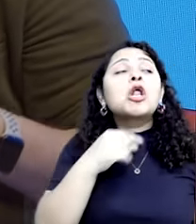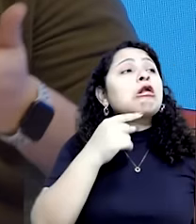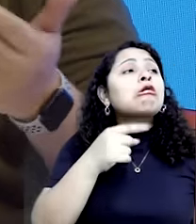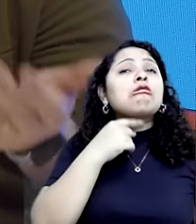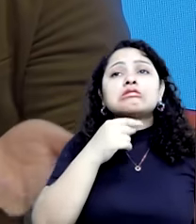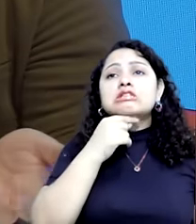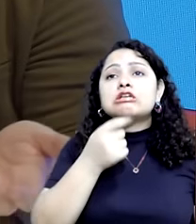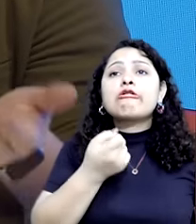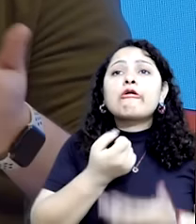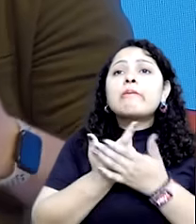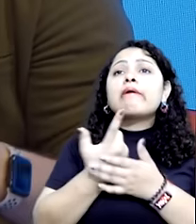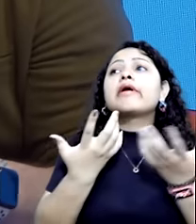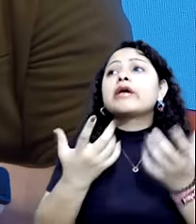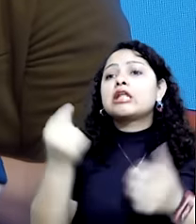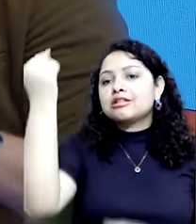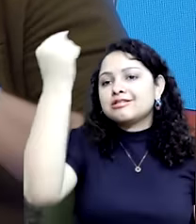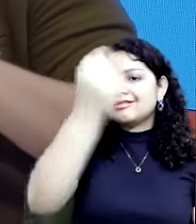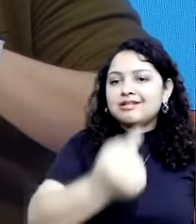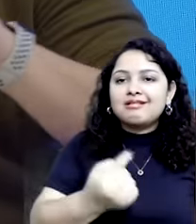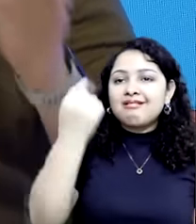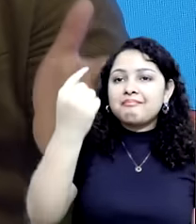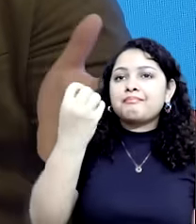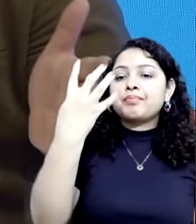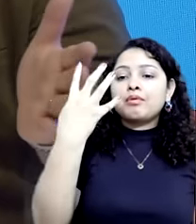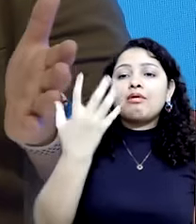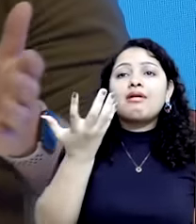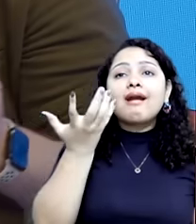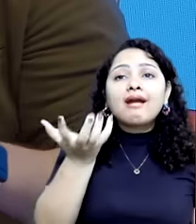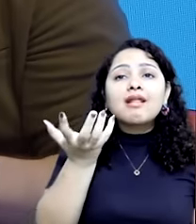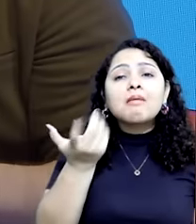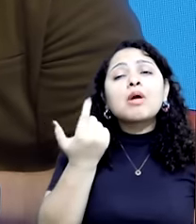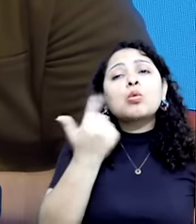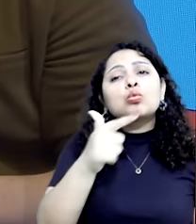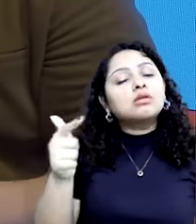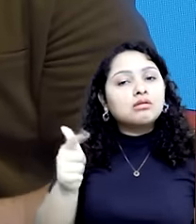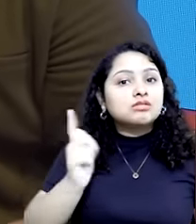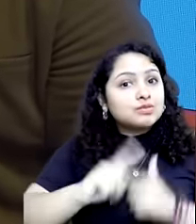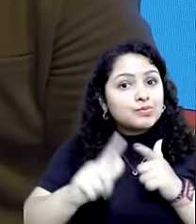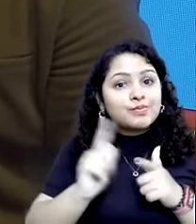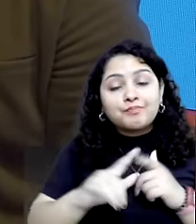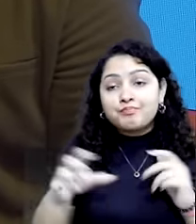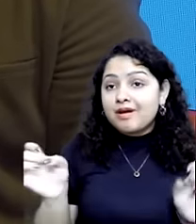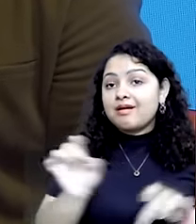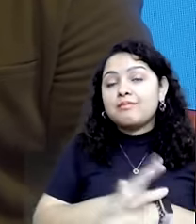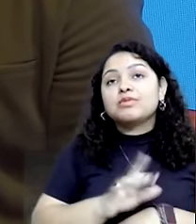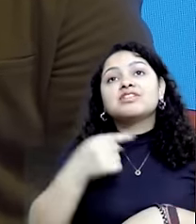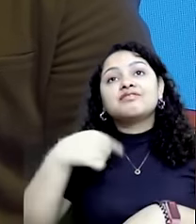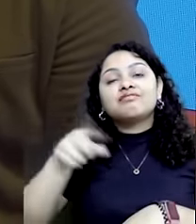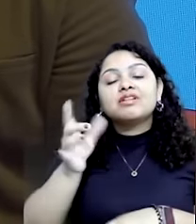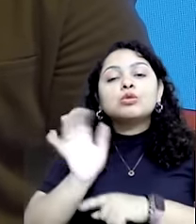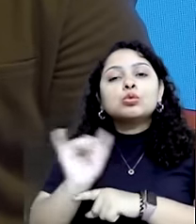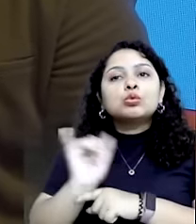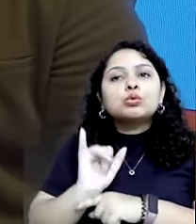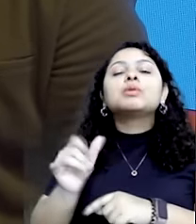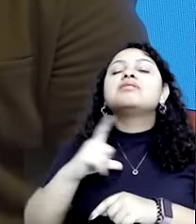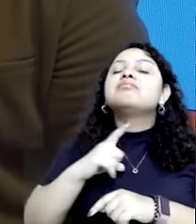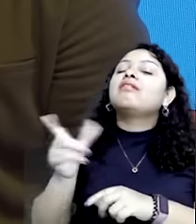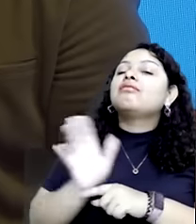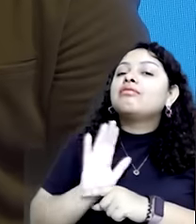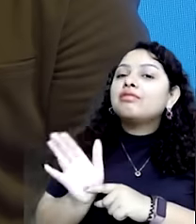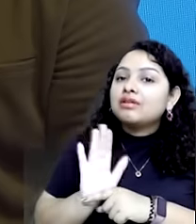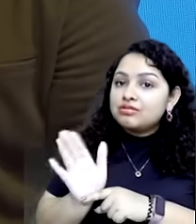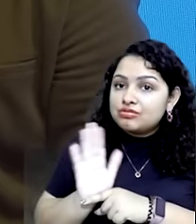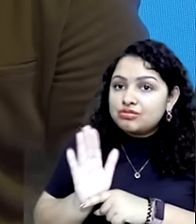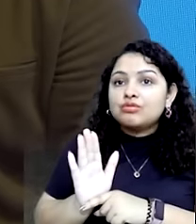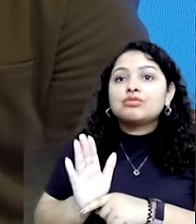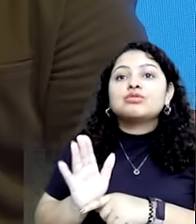consigo Poxa eu queria ter um ring Light não tenho seus problemas acabaram Olha só você vai entrar no YouTube tem vídeo de Ring